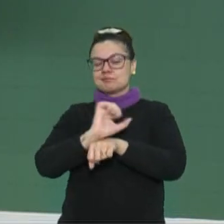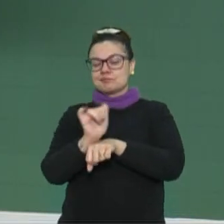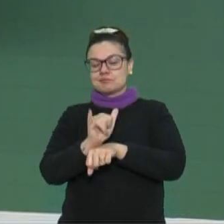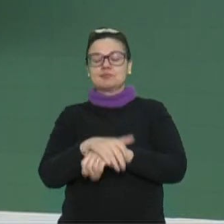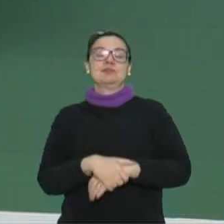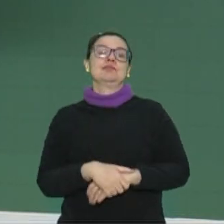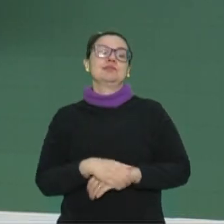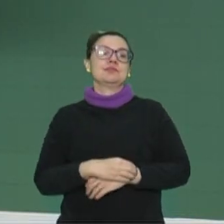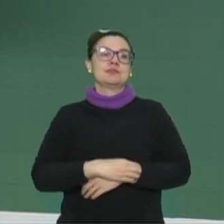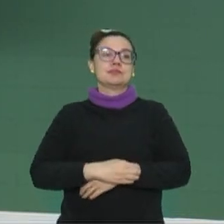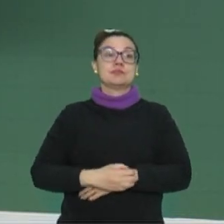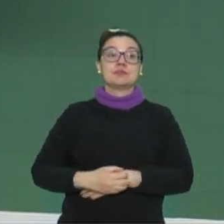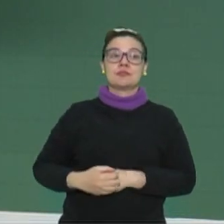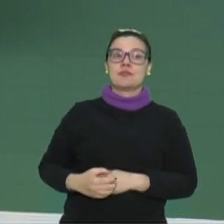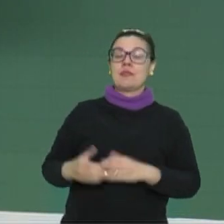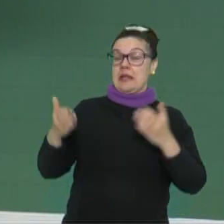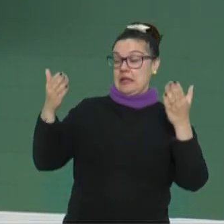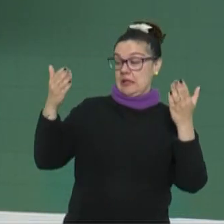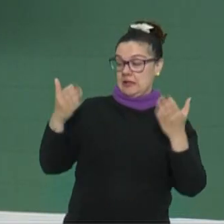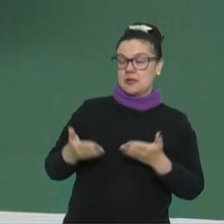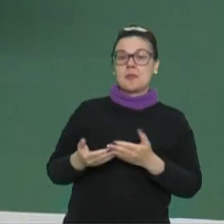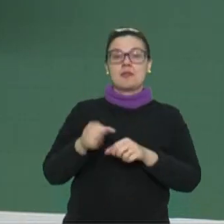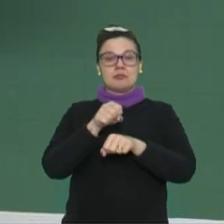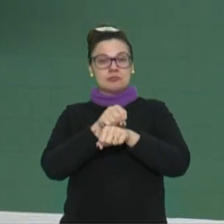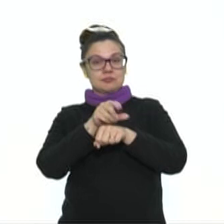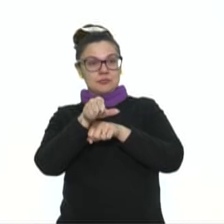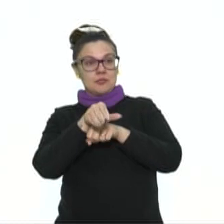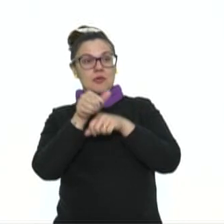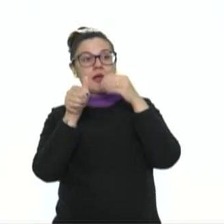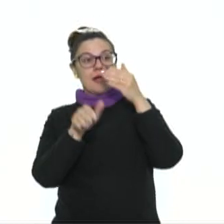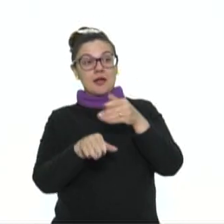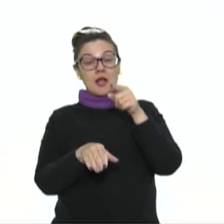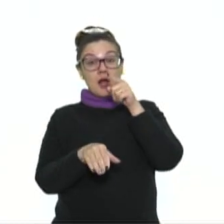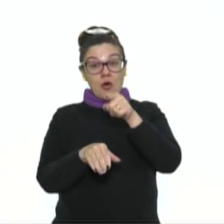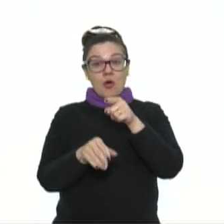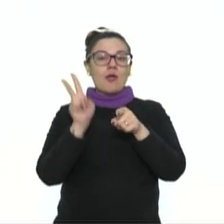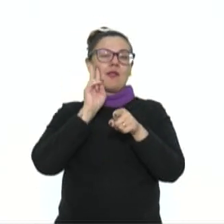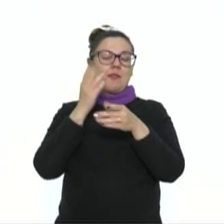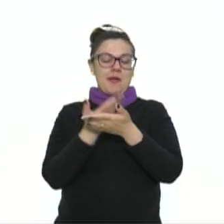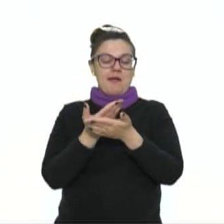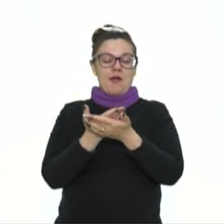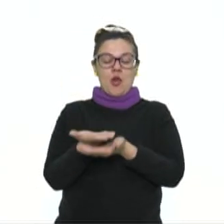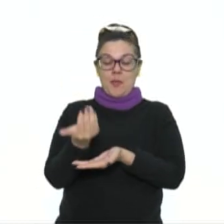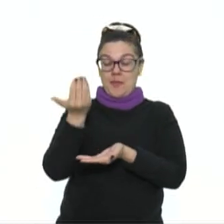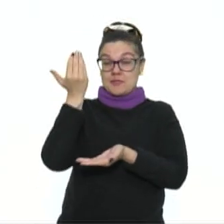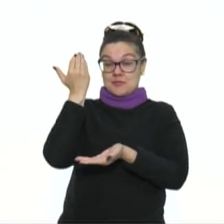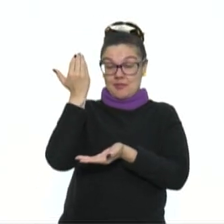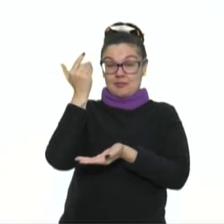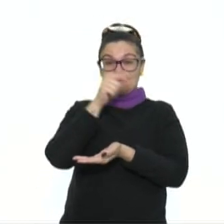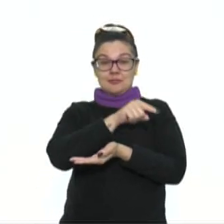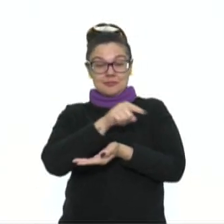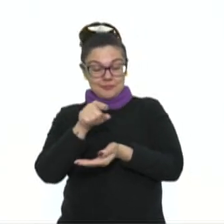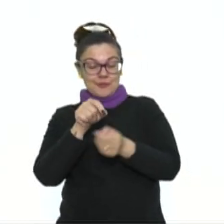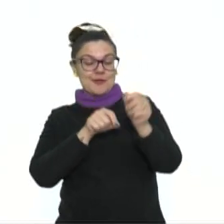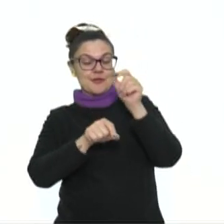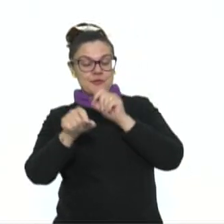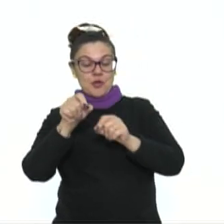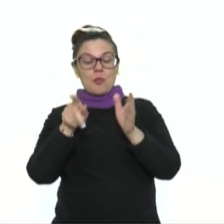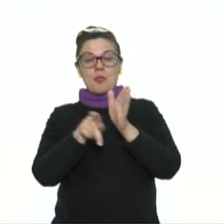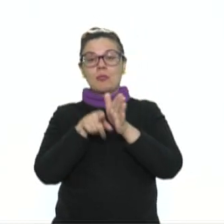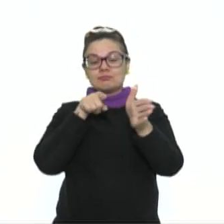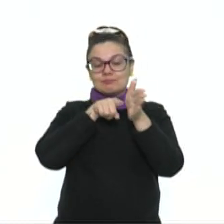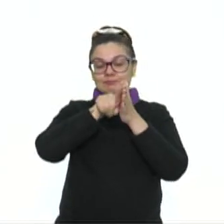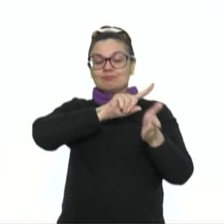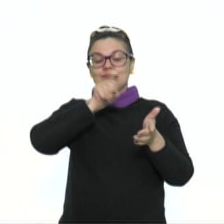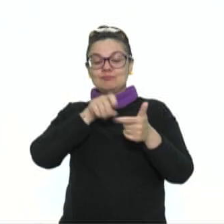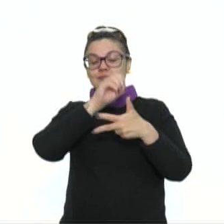dessa aula, que também eu recomendo a partir daquela última aula que nós vimos, que foi sobre as